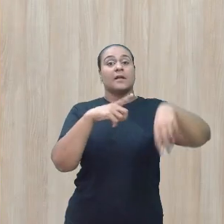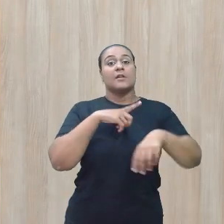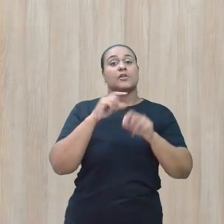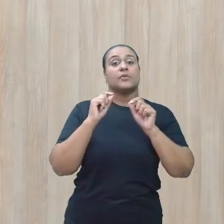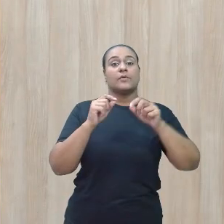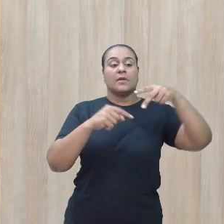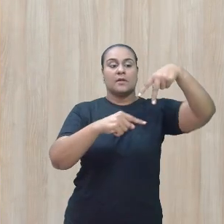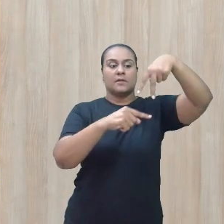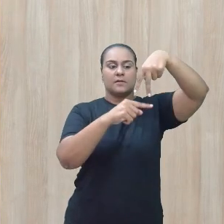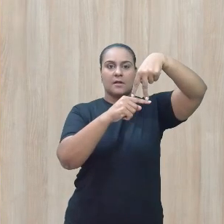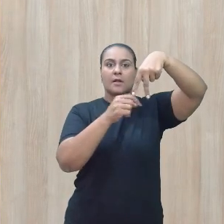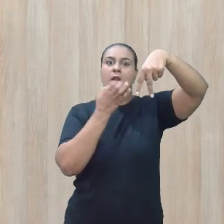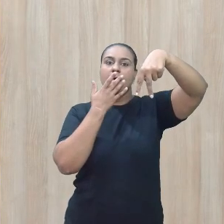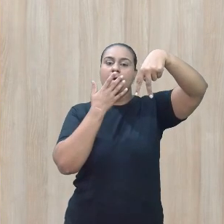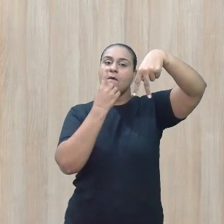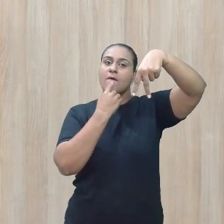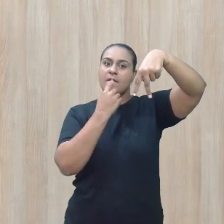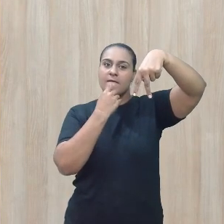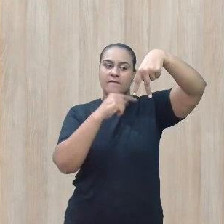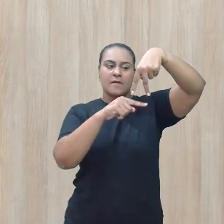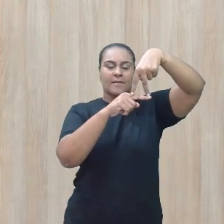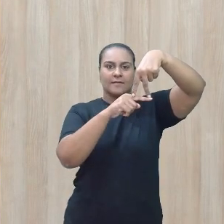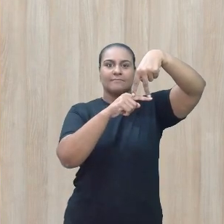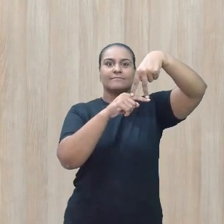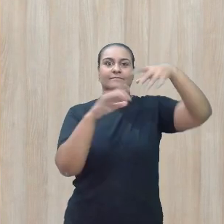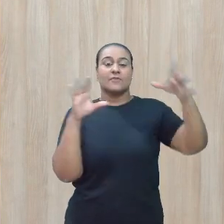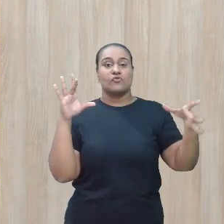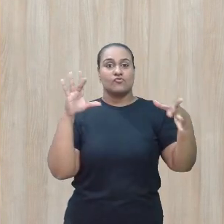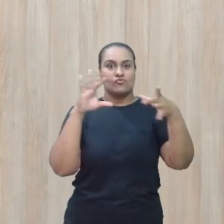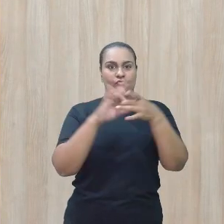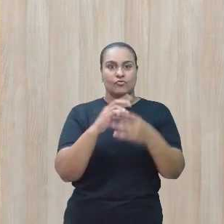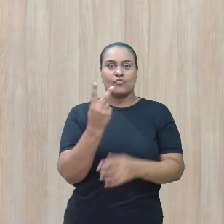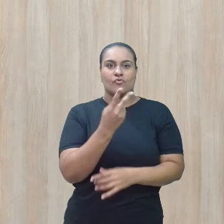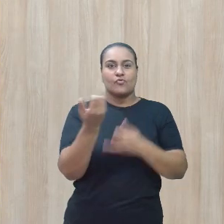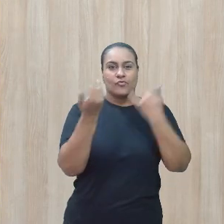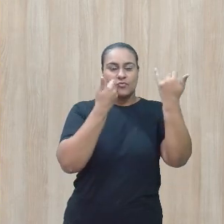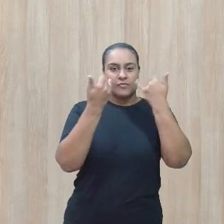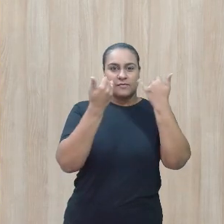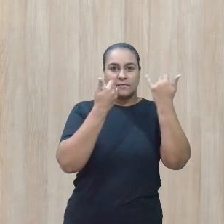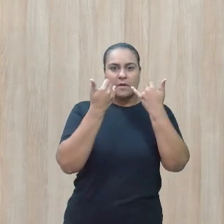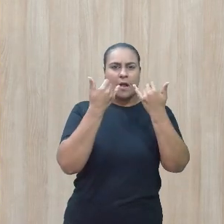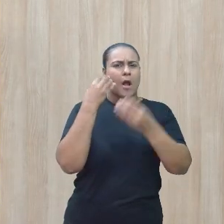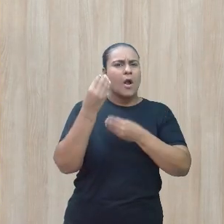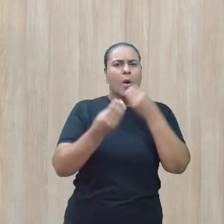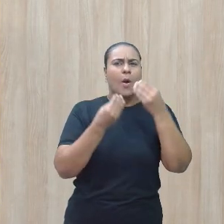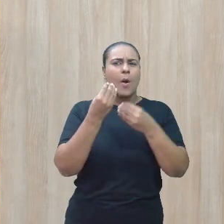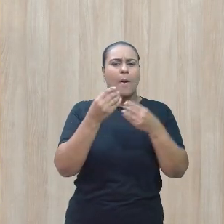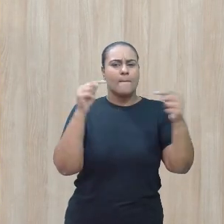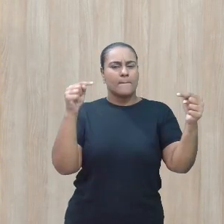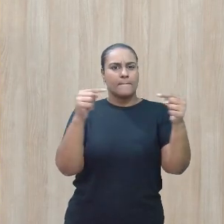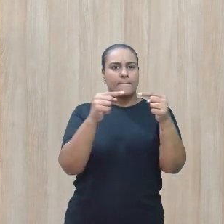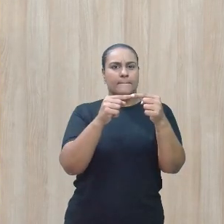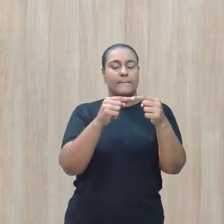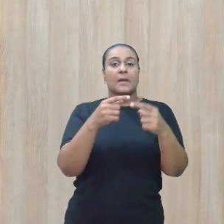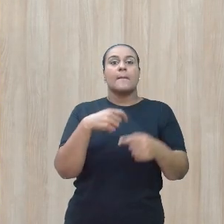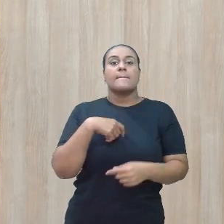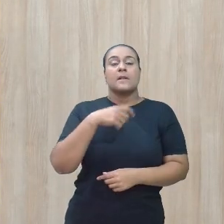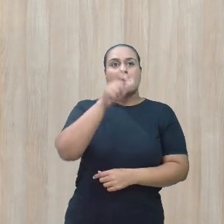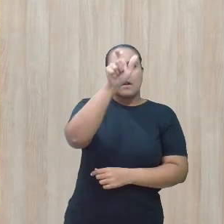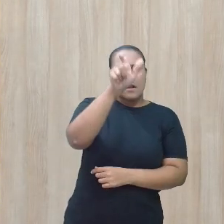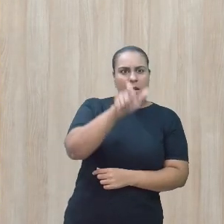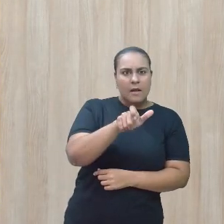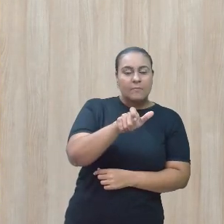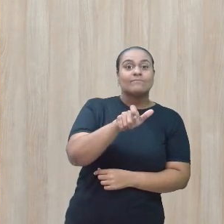um triângulo vermelho, a junção de duas informações. Perceba que para compor isso daqui, eu tive que pegar a informação da linha